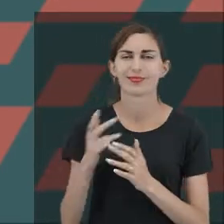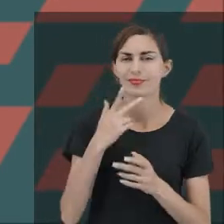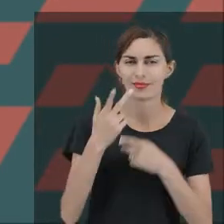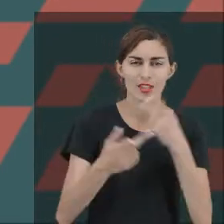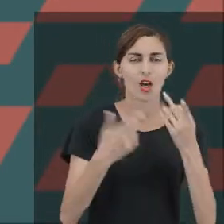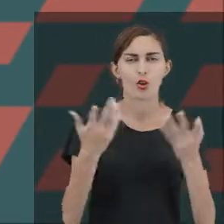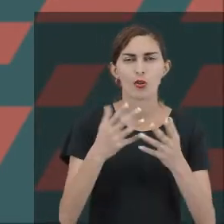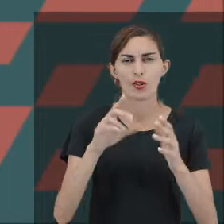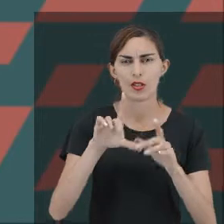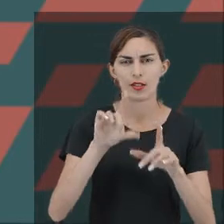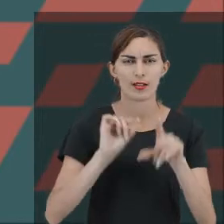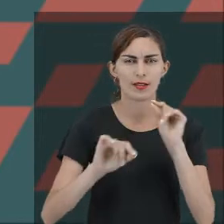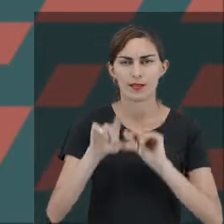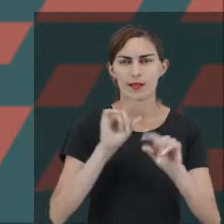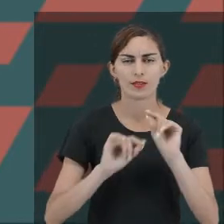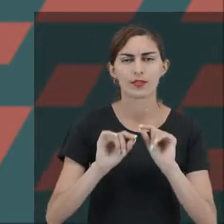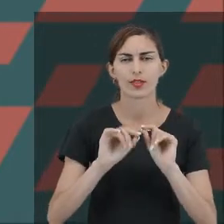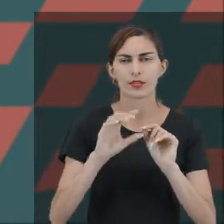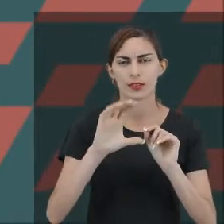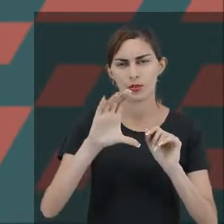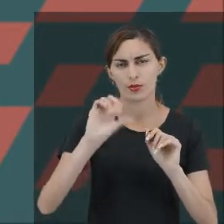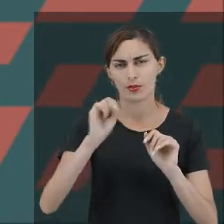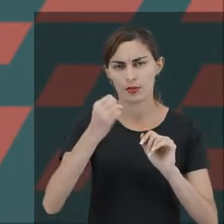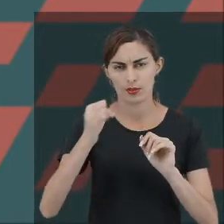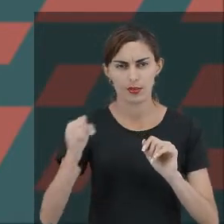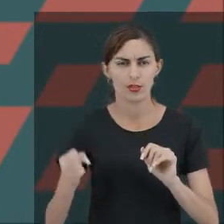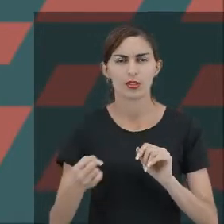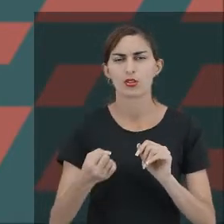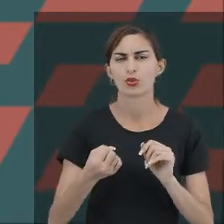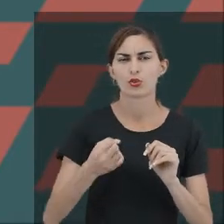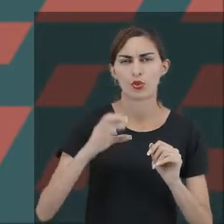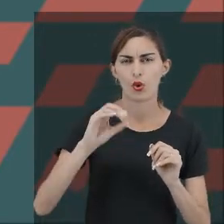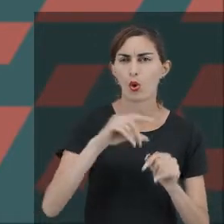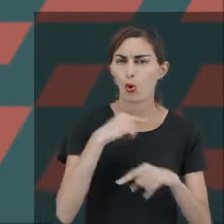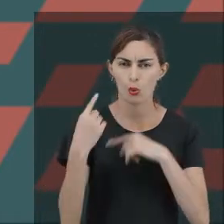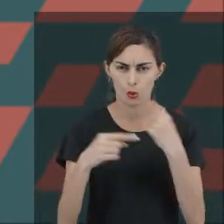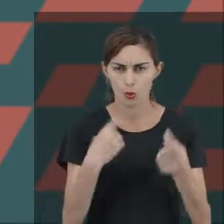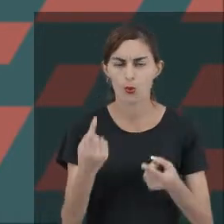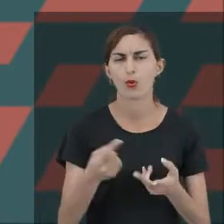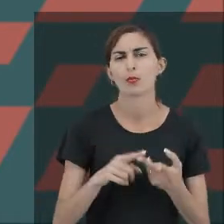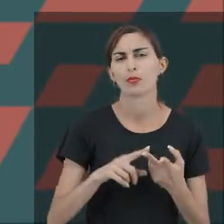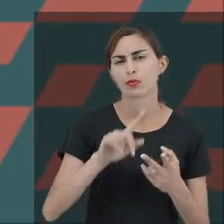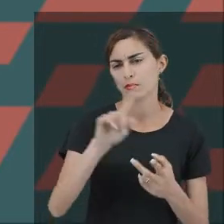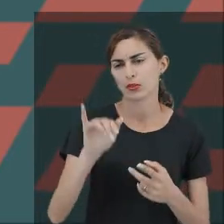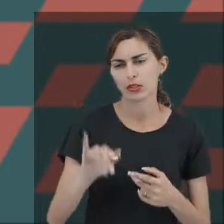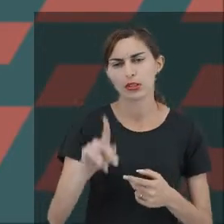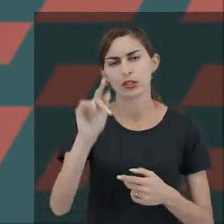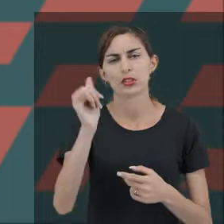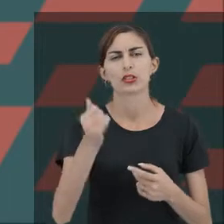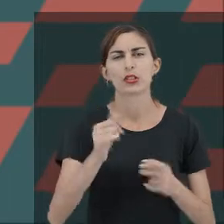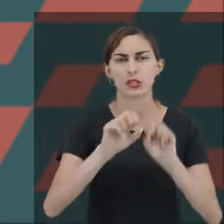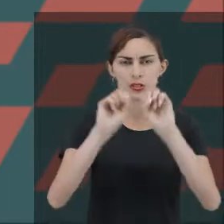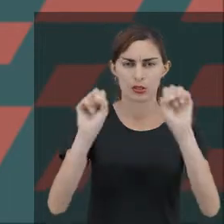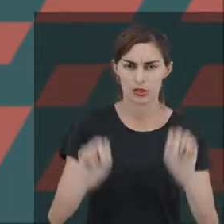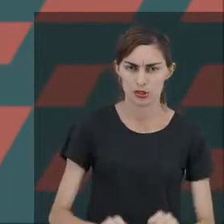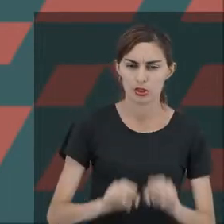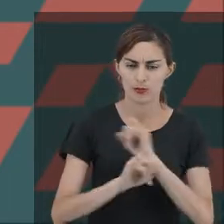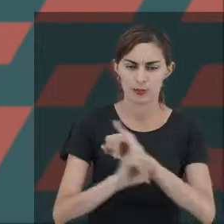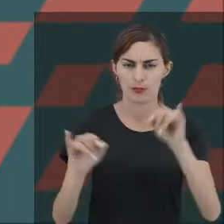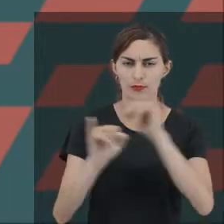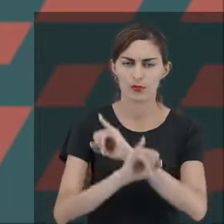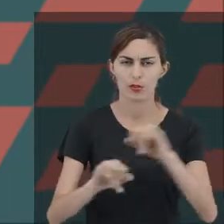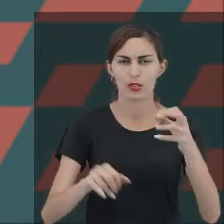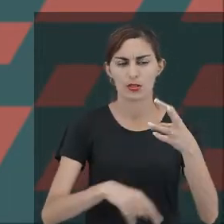SINASC, falamos do RESP. Agora, a classificação desses casos, no caso dos óbitos por síndrome congênita do